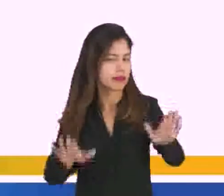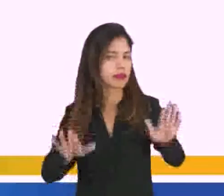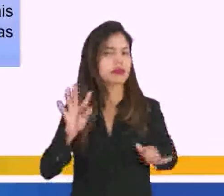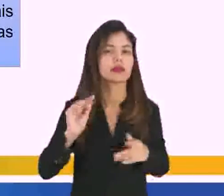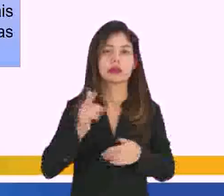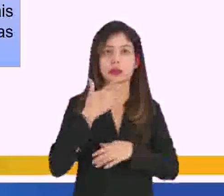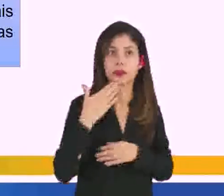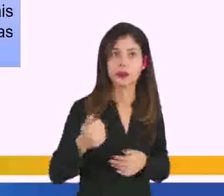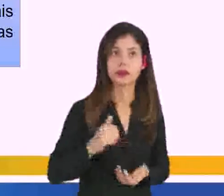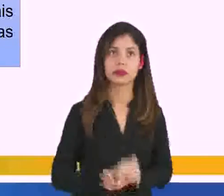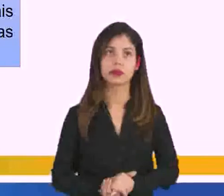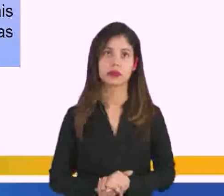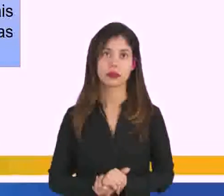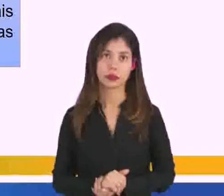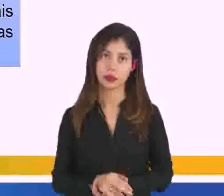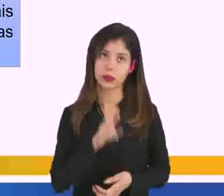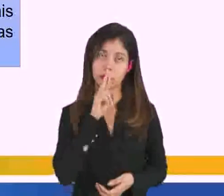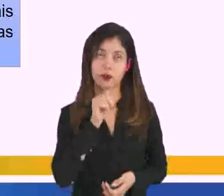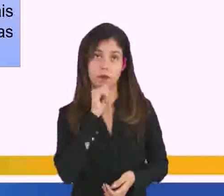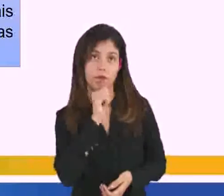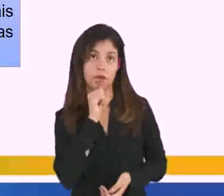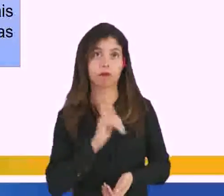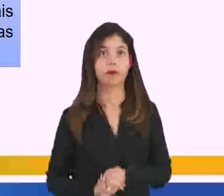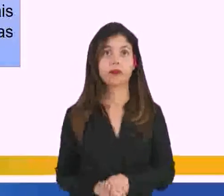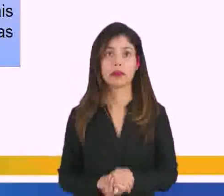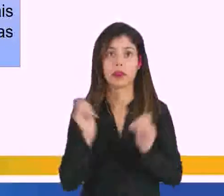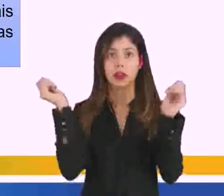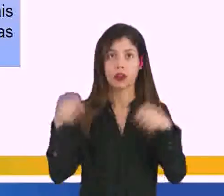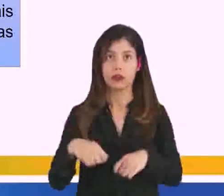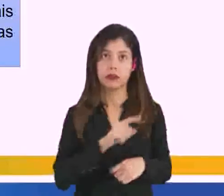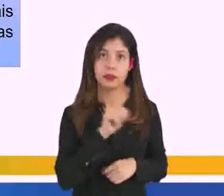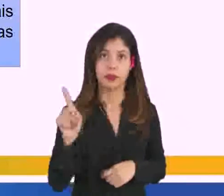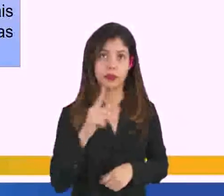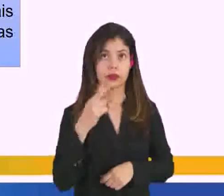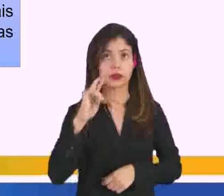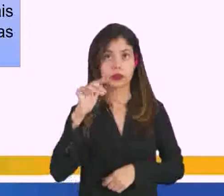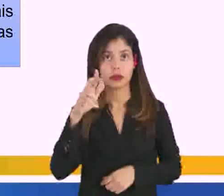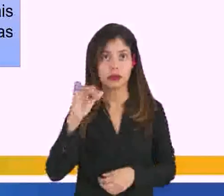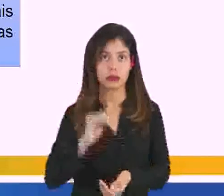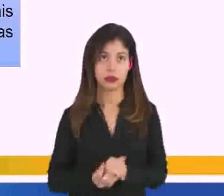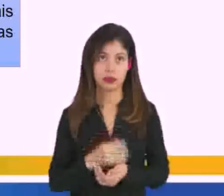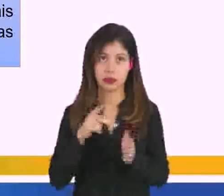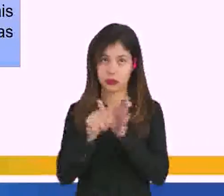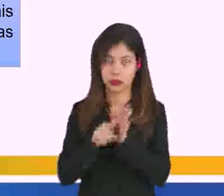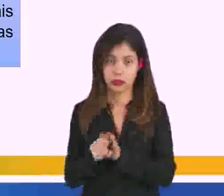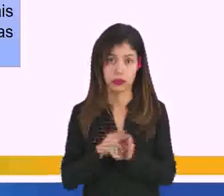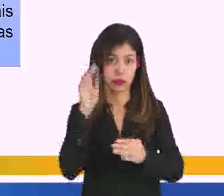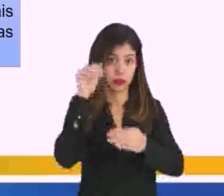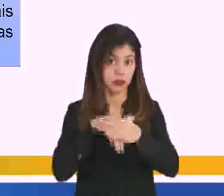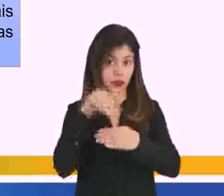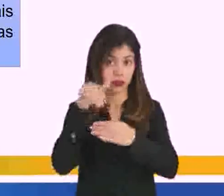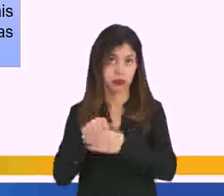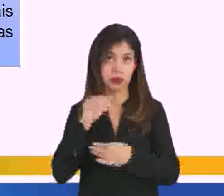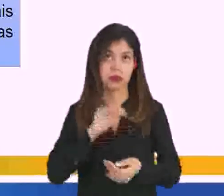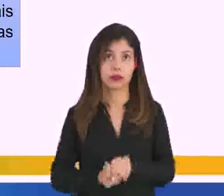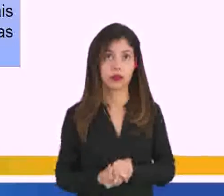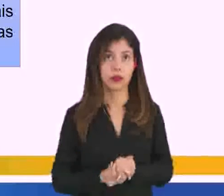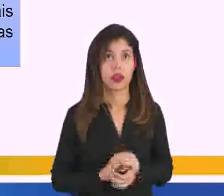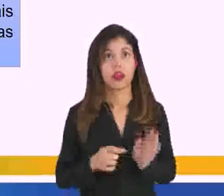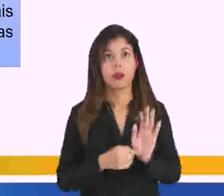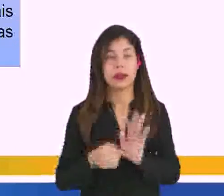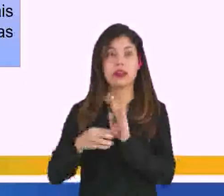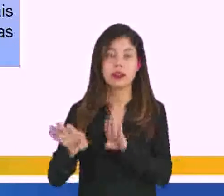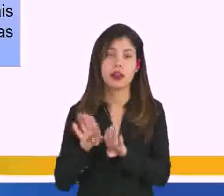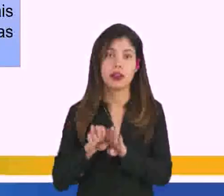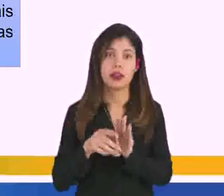de extrapolação. Então, um exemplo de aplicação de uma amostra não probabilística são as pesquisas eleitorais. Nesse tipo de